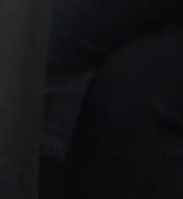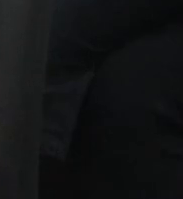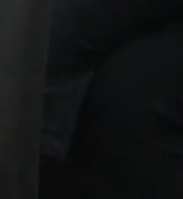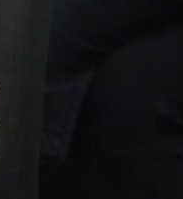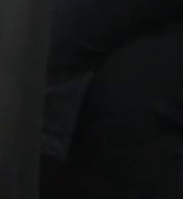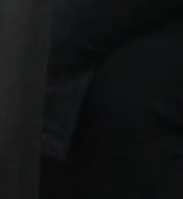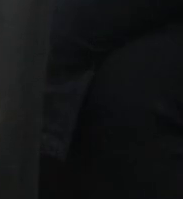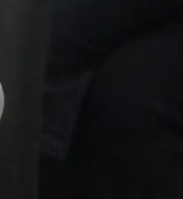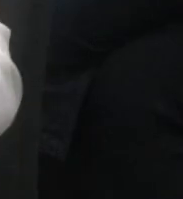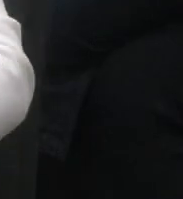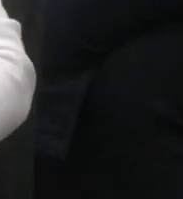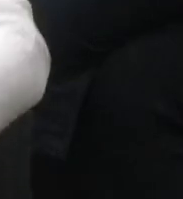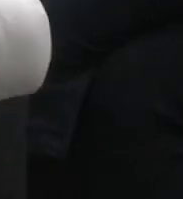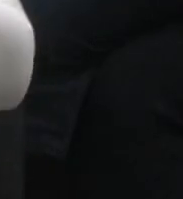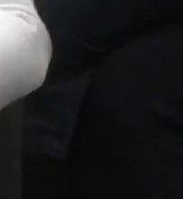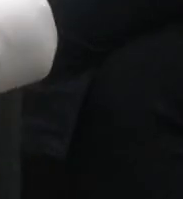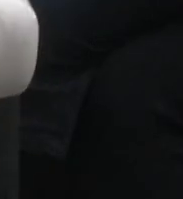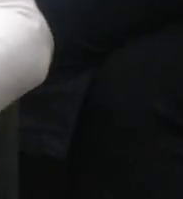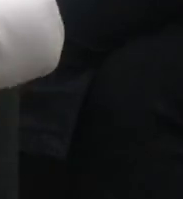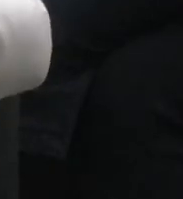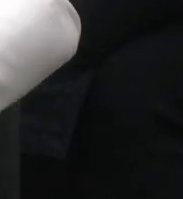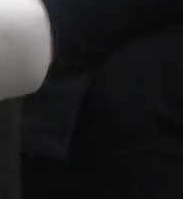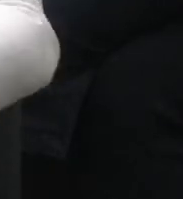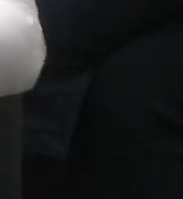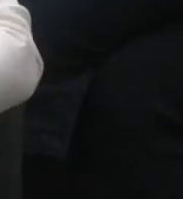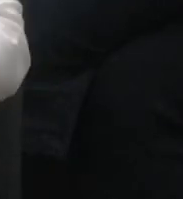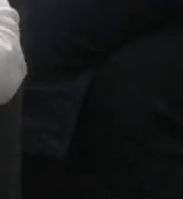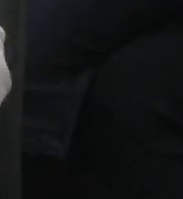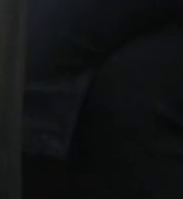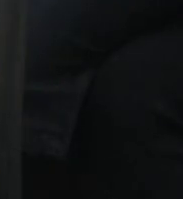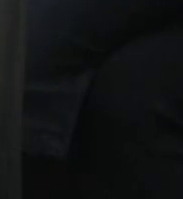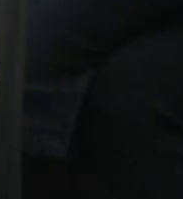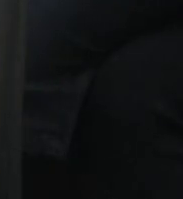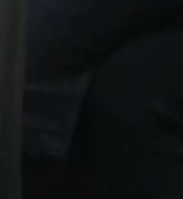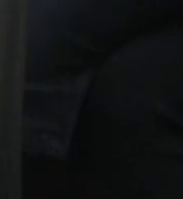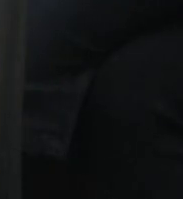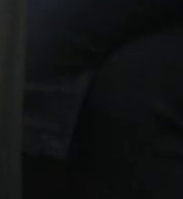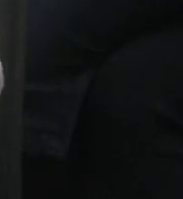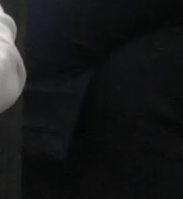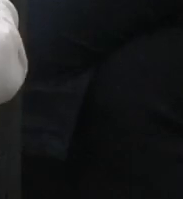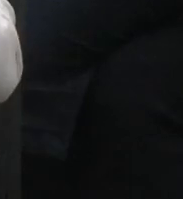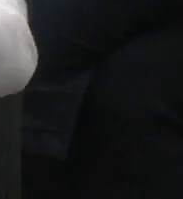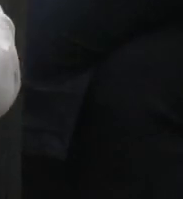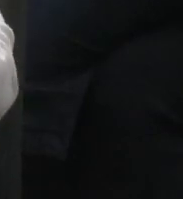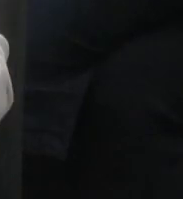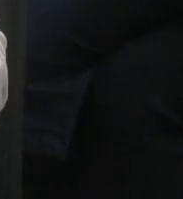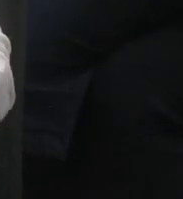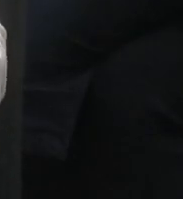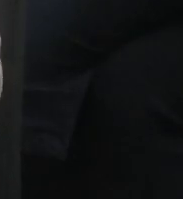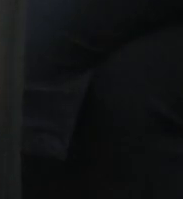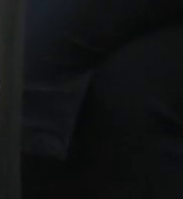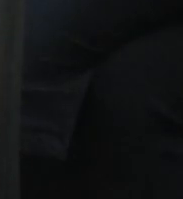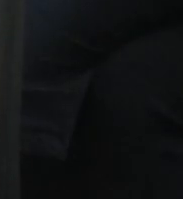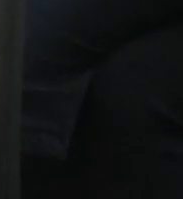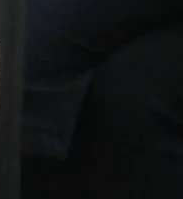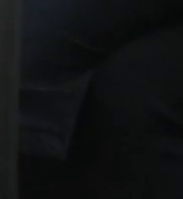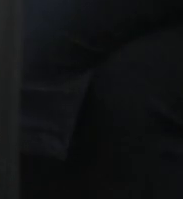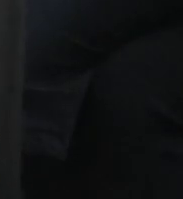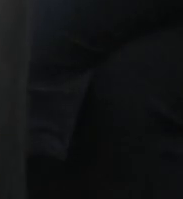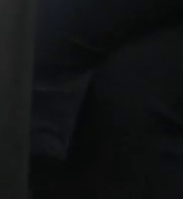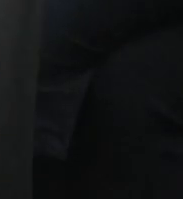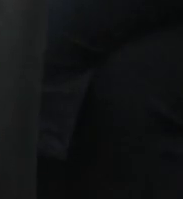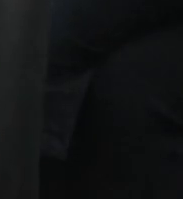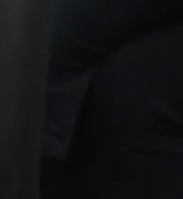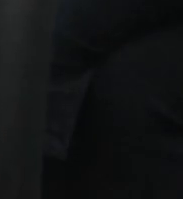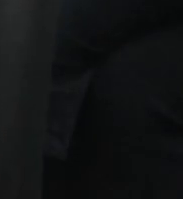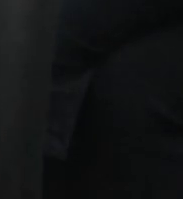colegas a gente teve mais de 300 Anos de Escravidão a gente teve mais de 300 anos onde